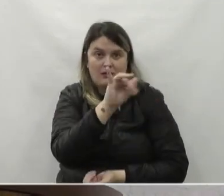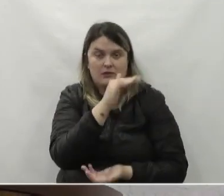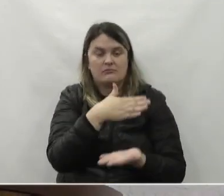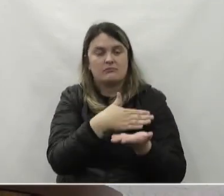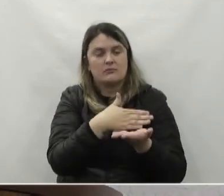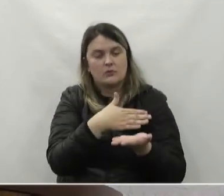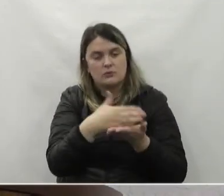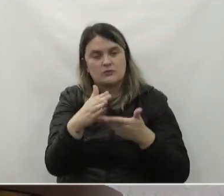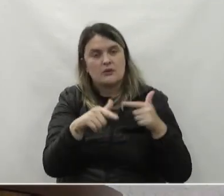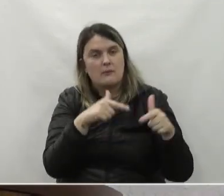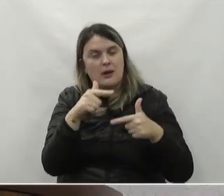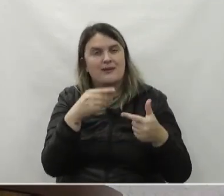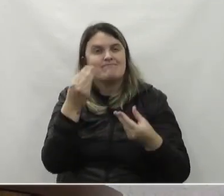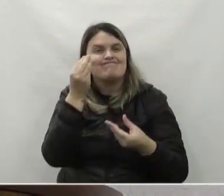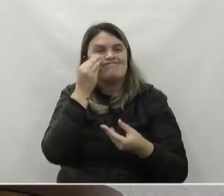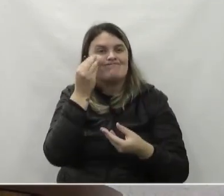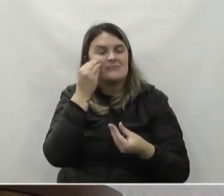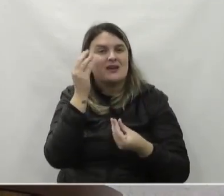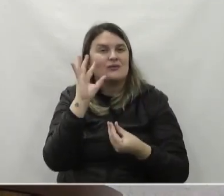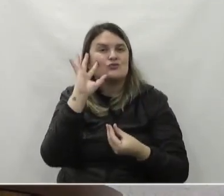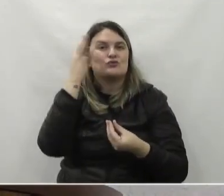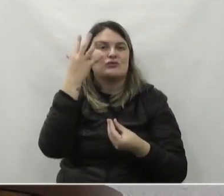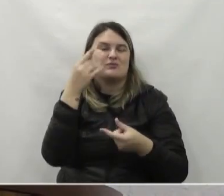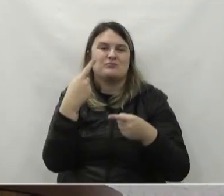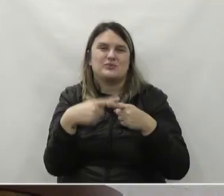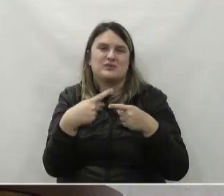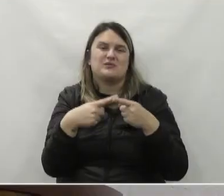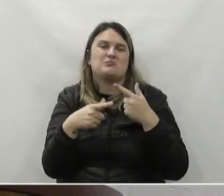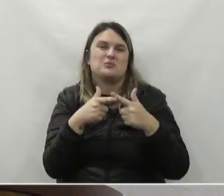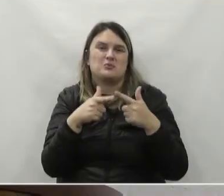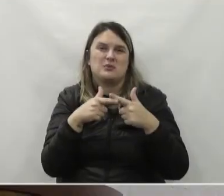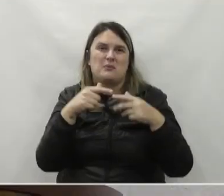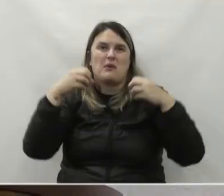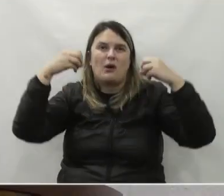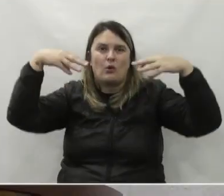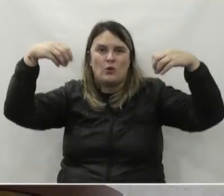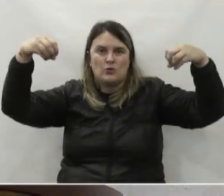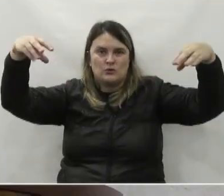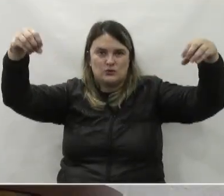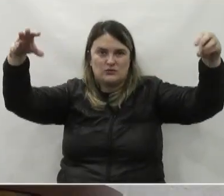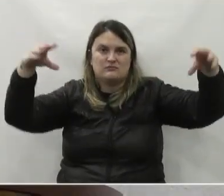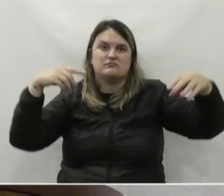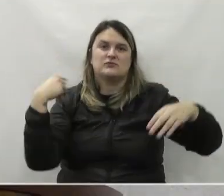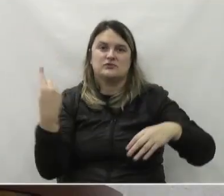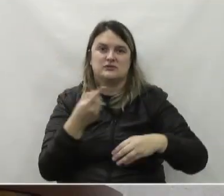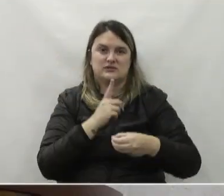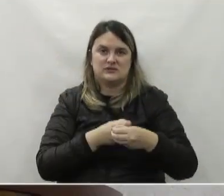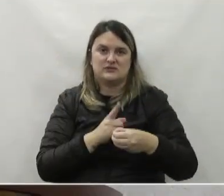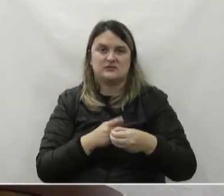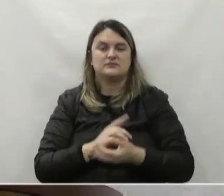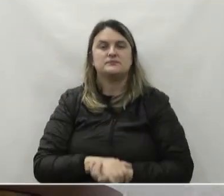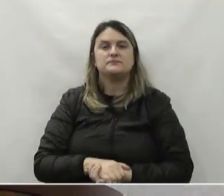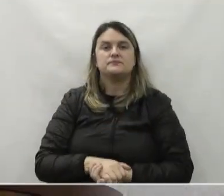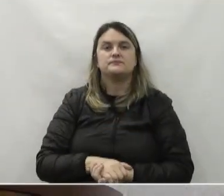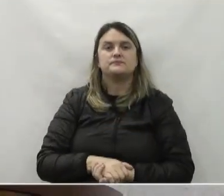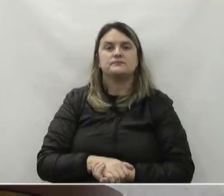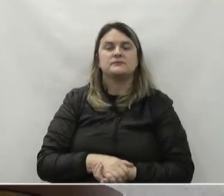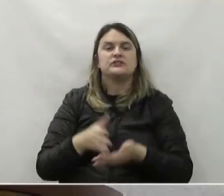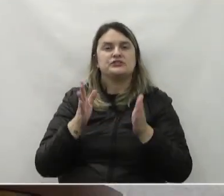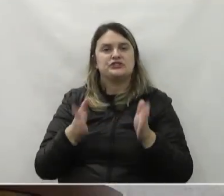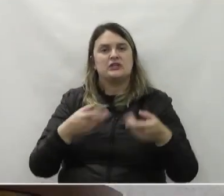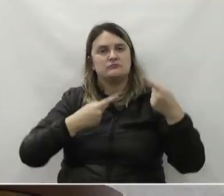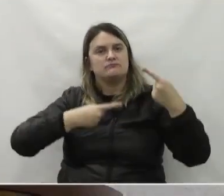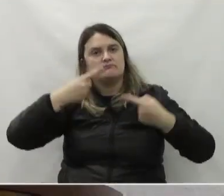início do ano para arranjar uma solução referente à iluminação pública aqui do município de União da Vitória. A gente